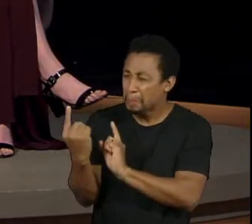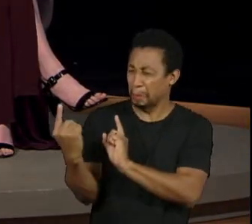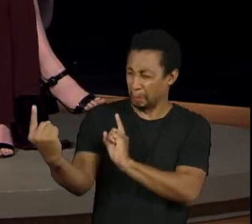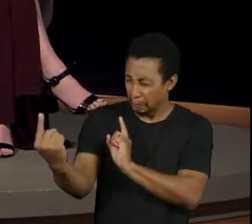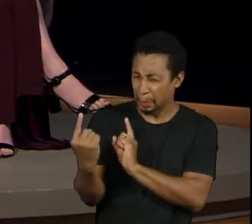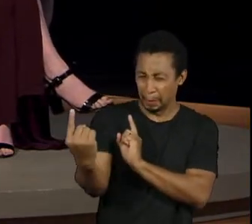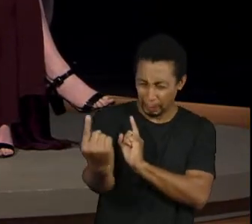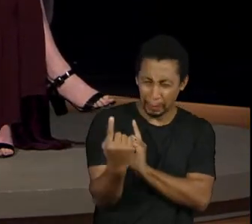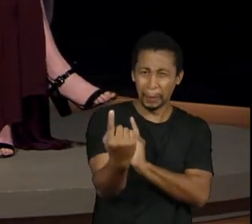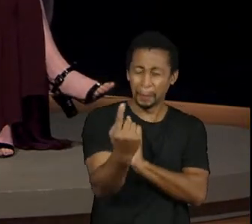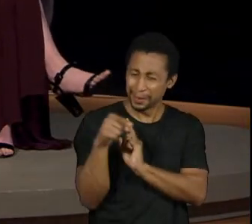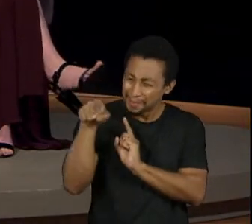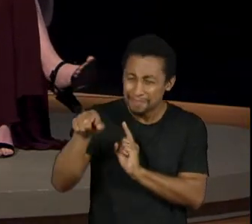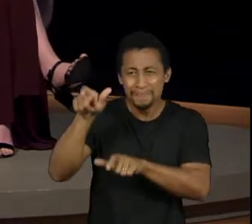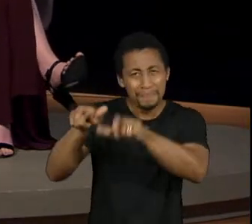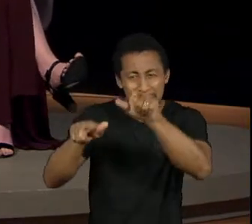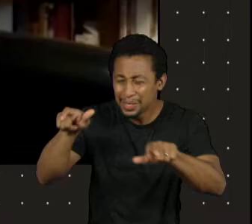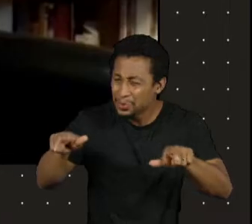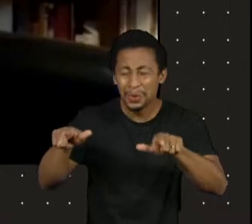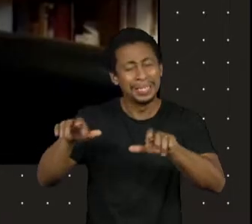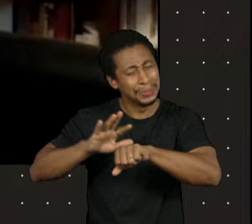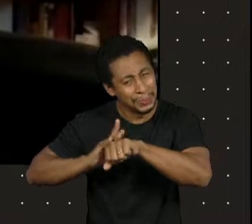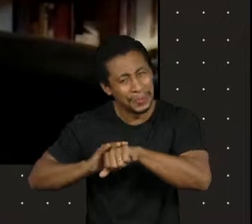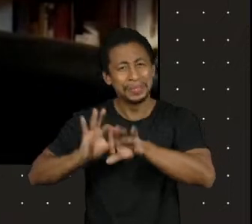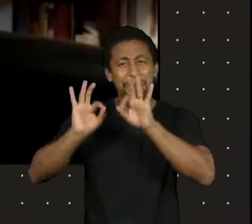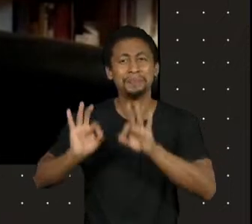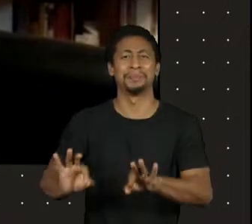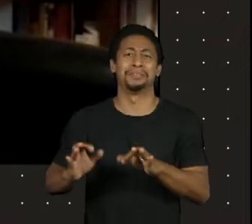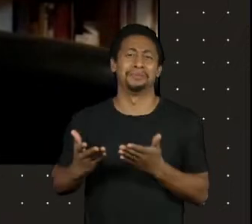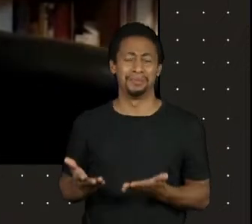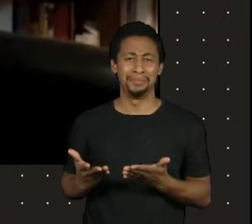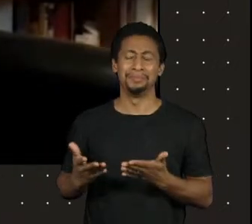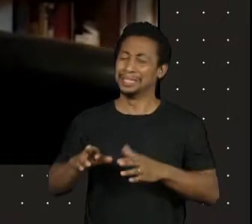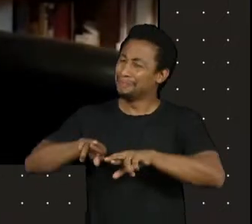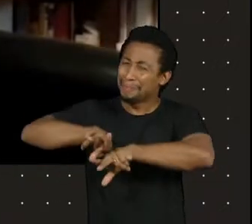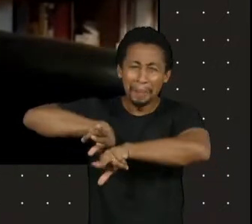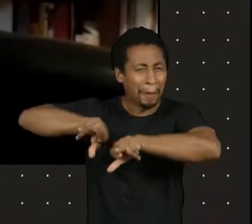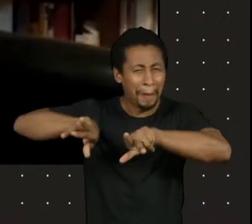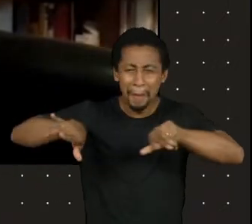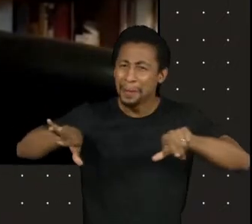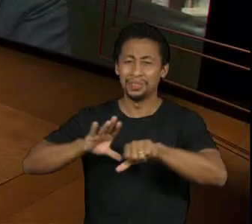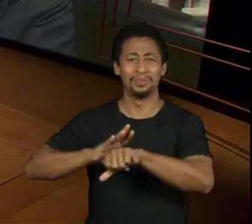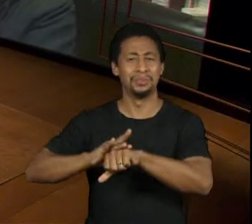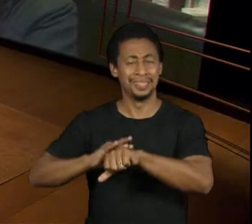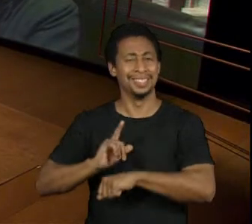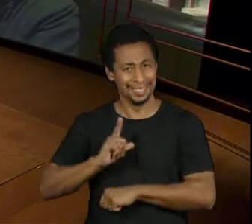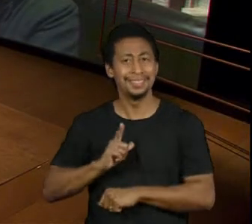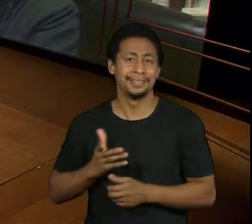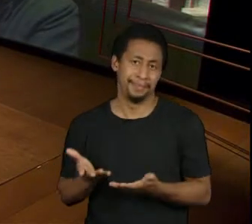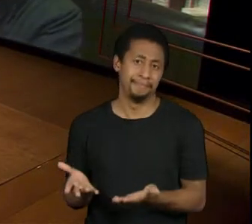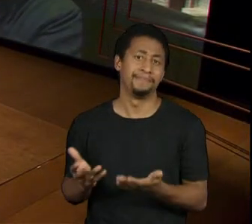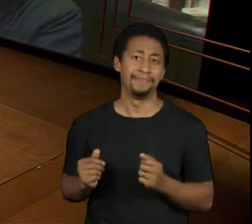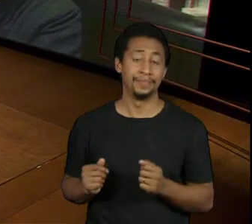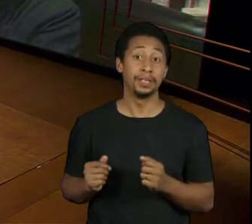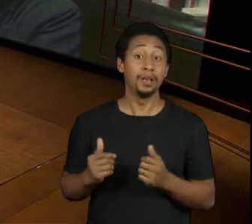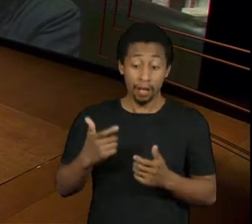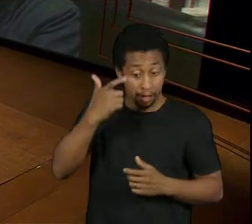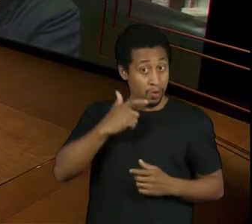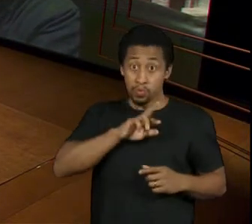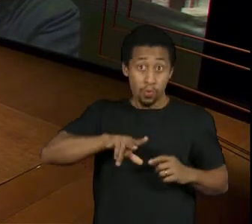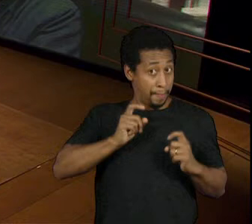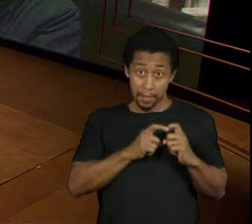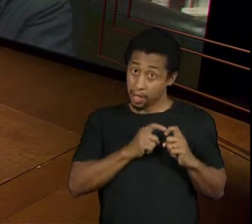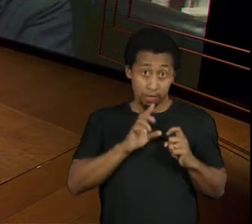vai cuidar das pessoas mais necessitadas em todos os sentidos. E não no sentido médico nem